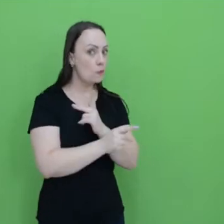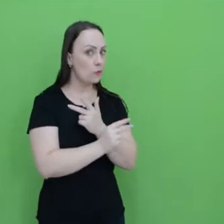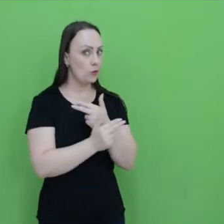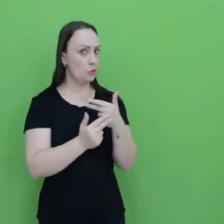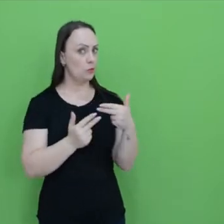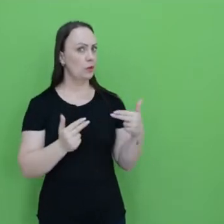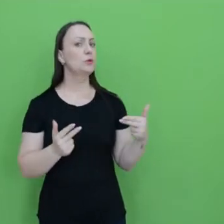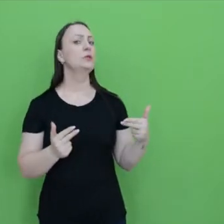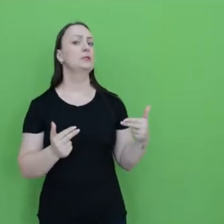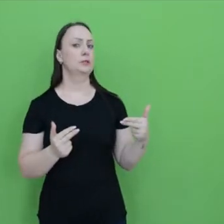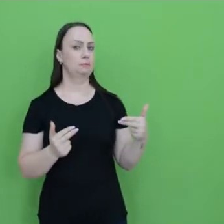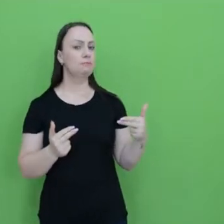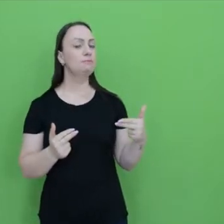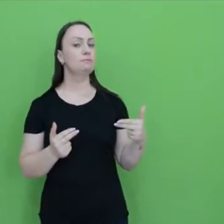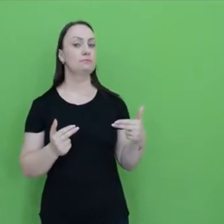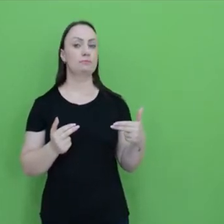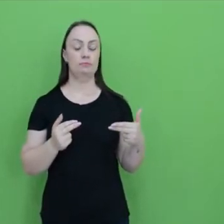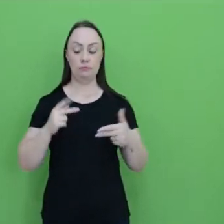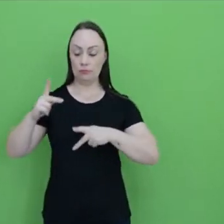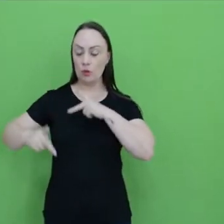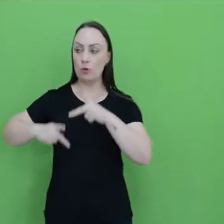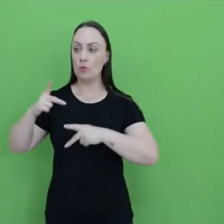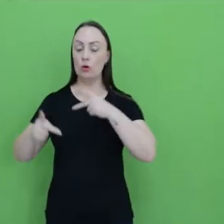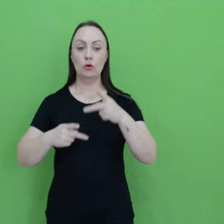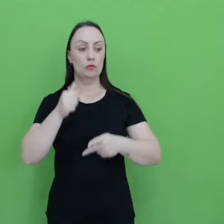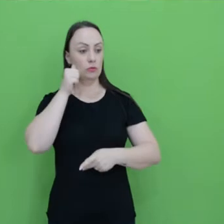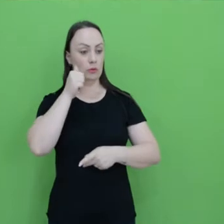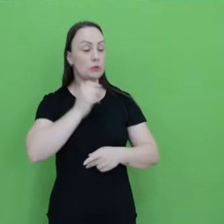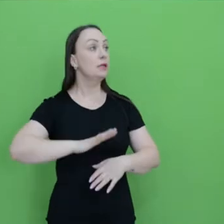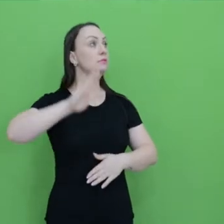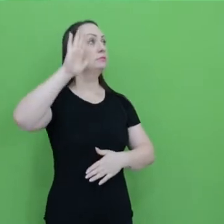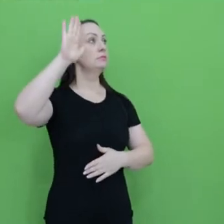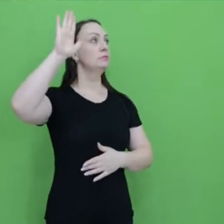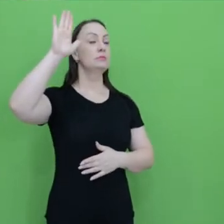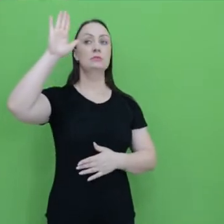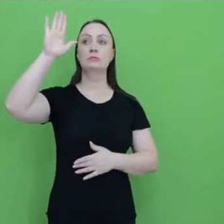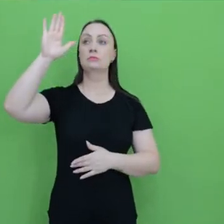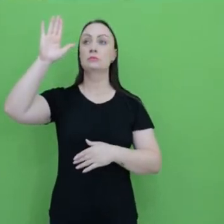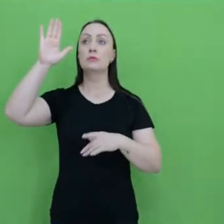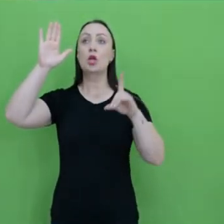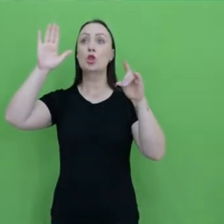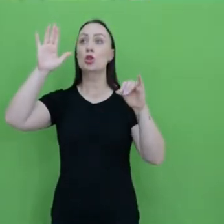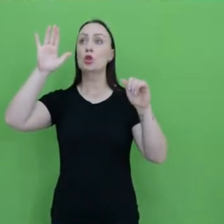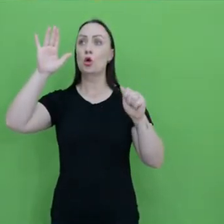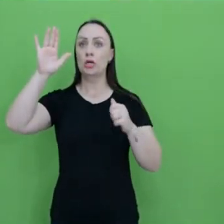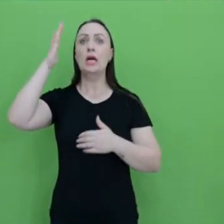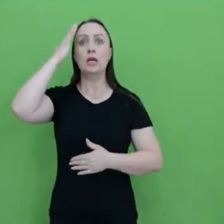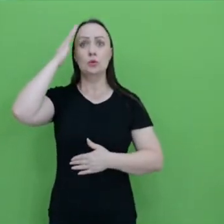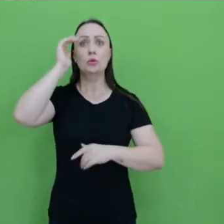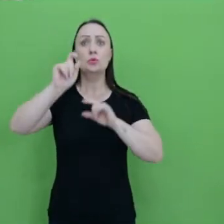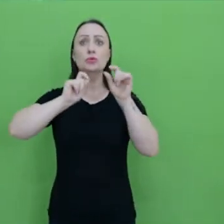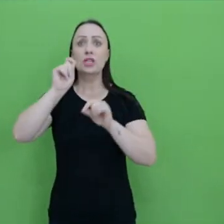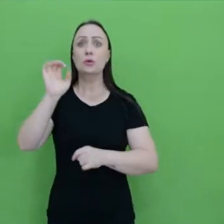roubou algo. Do meio da multidão, uma mulher levantou o braço e disse: "Doia, eu acho que